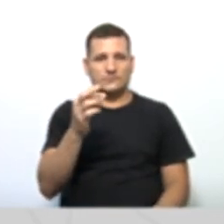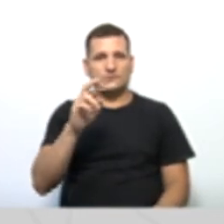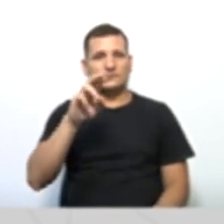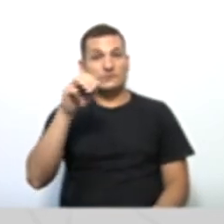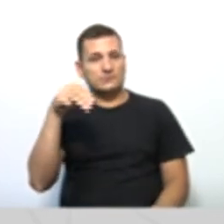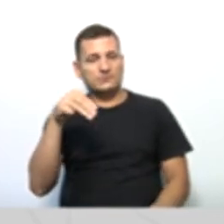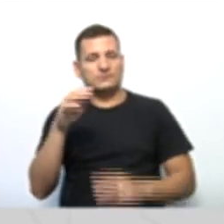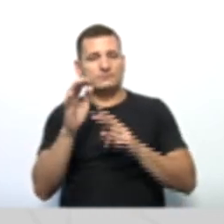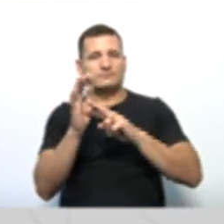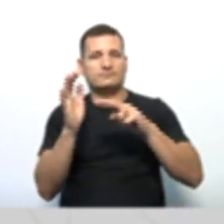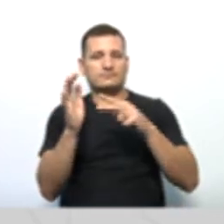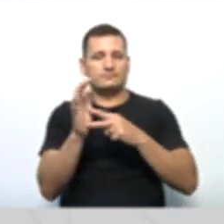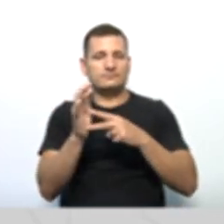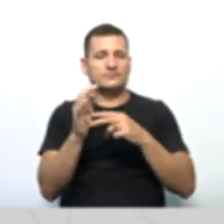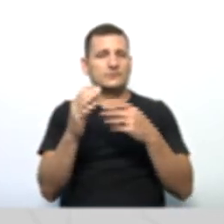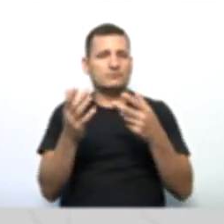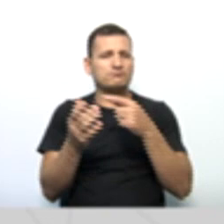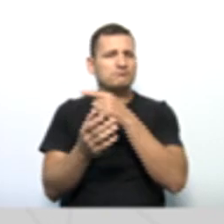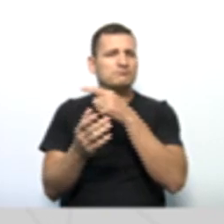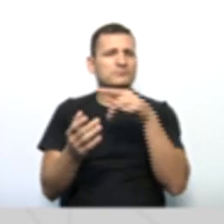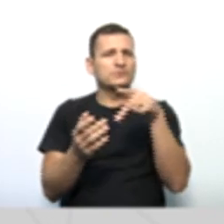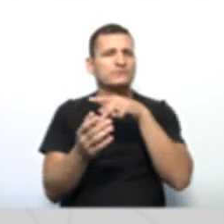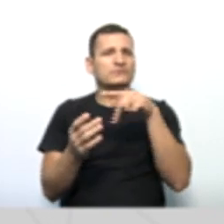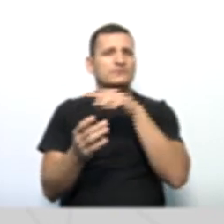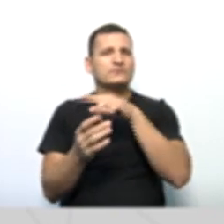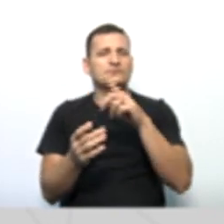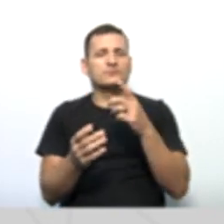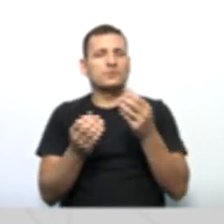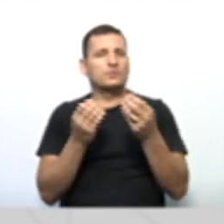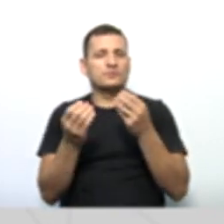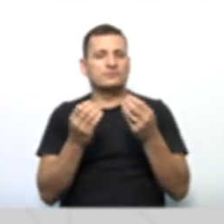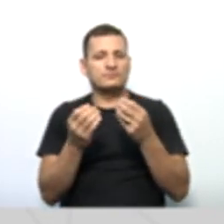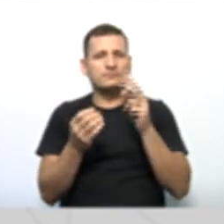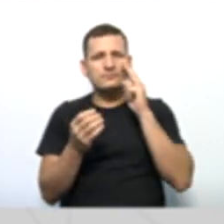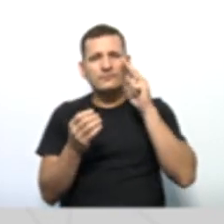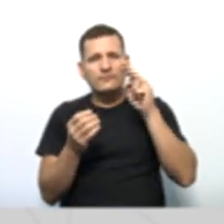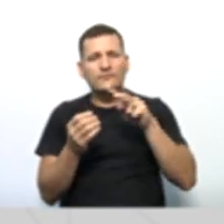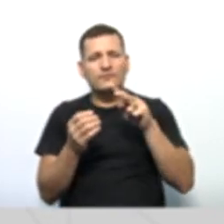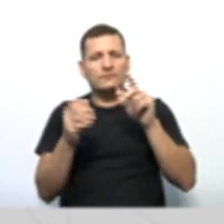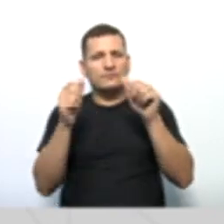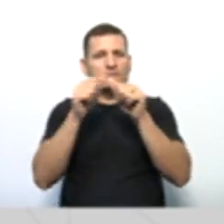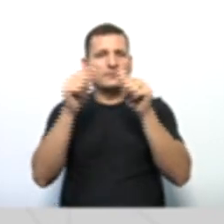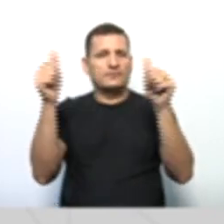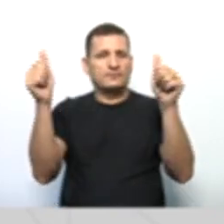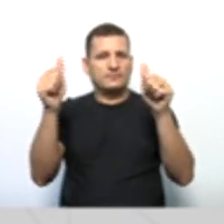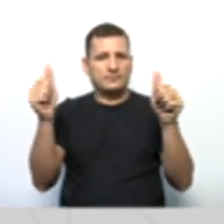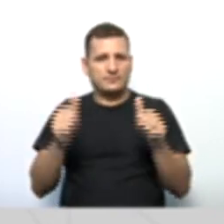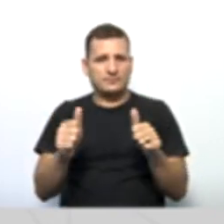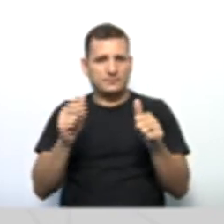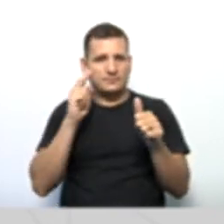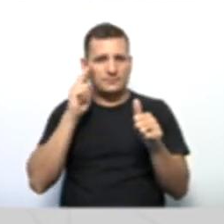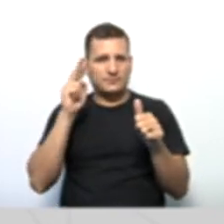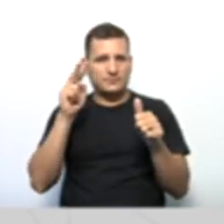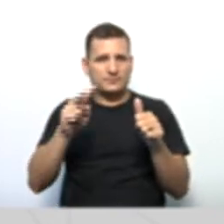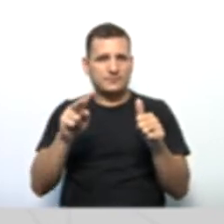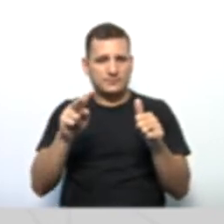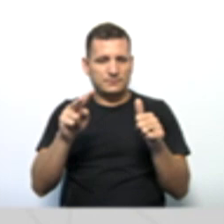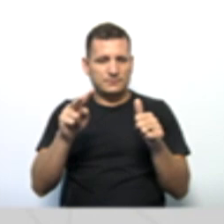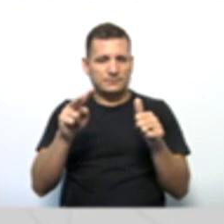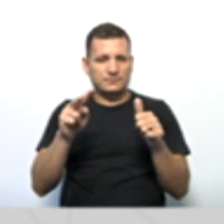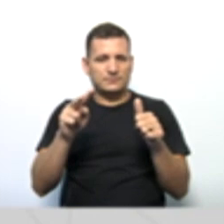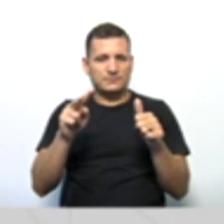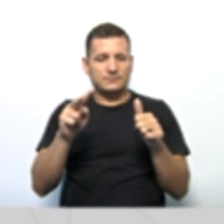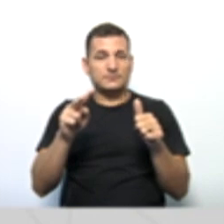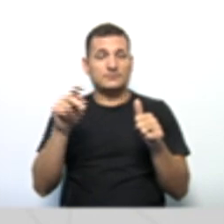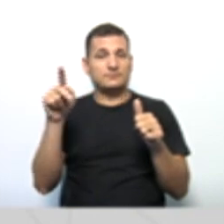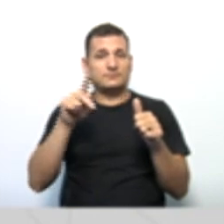ver como é que ele se sairia dessa situação. Vocês estão vendo na imagem, essa é a situação que a gente vai colocar. Vou colocar o